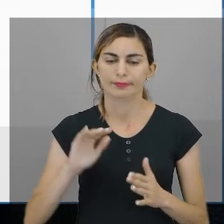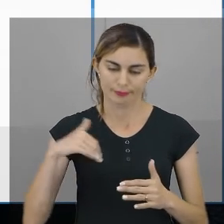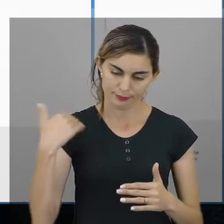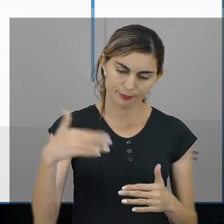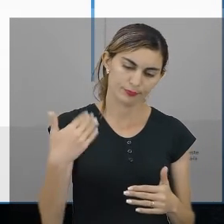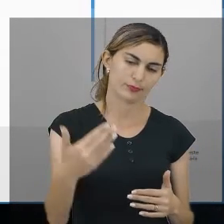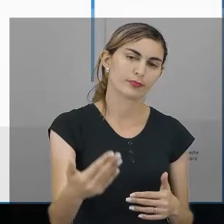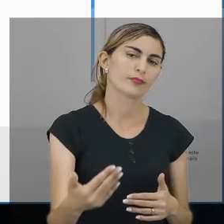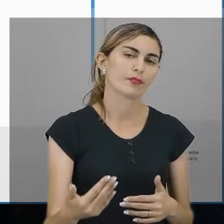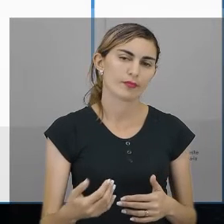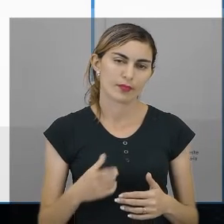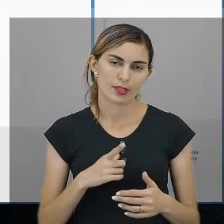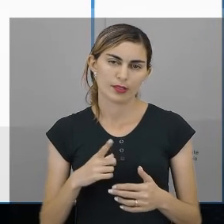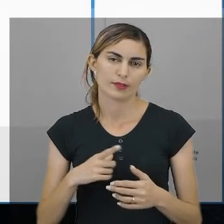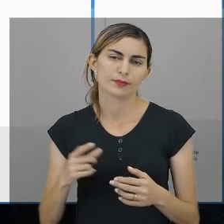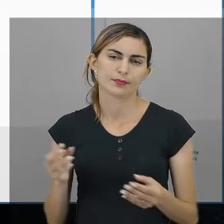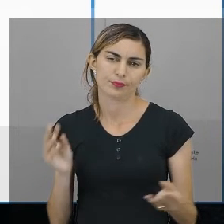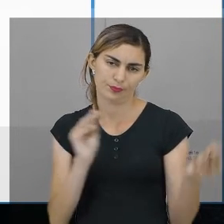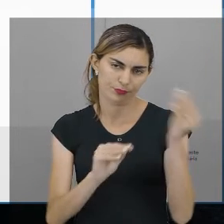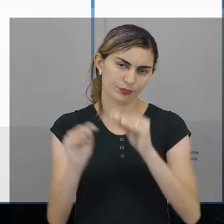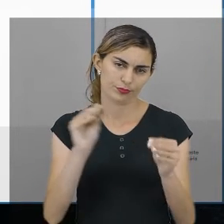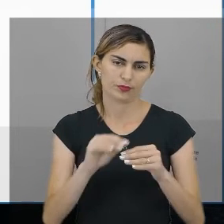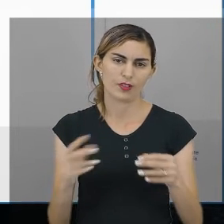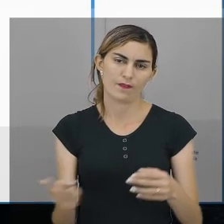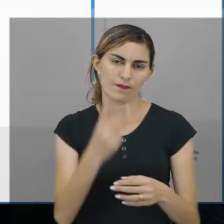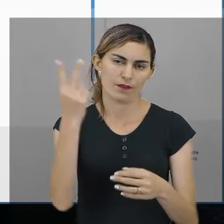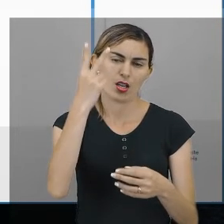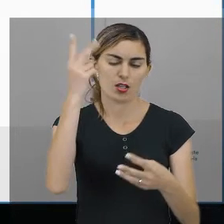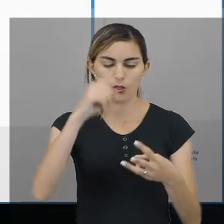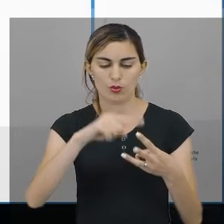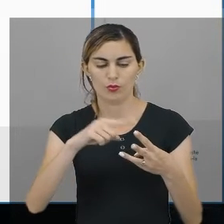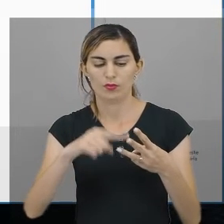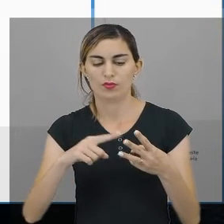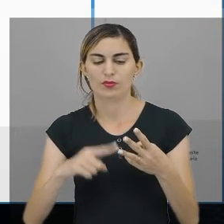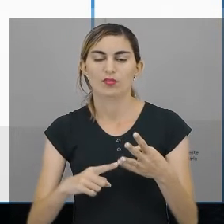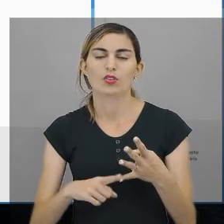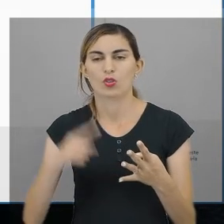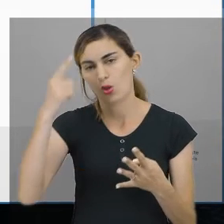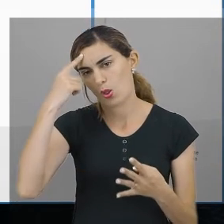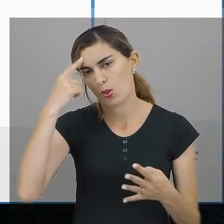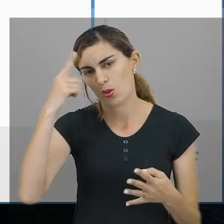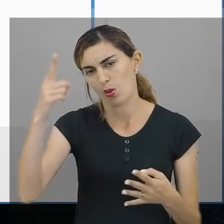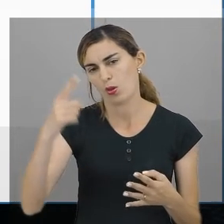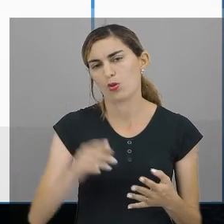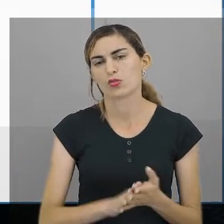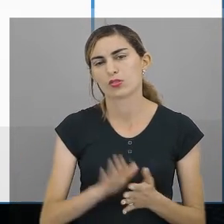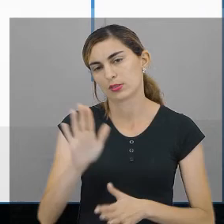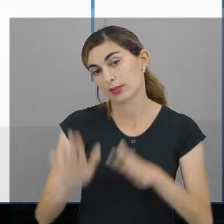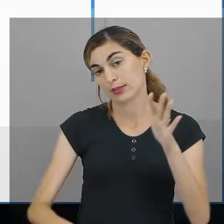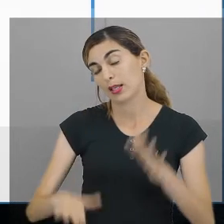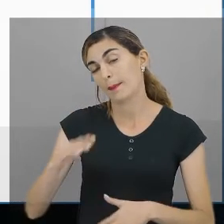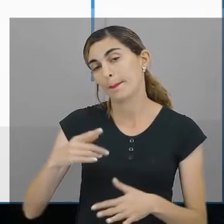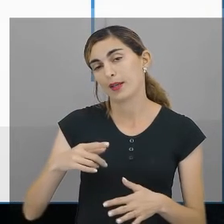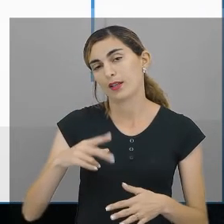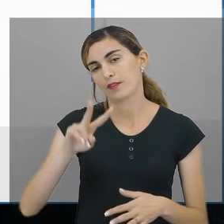Posteriormente, são atribuídos valores às variáveis lógicas que dependem das variáveis